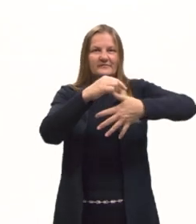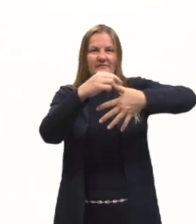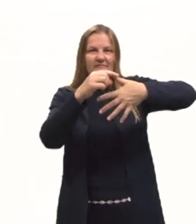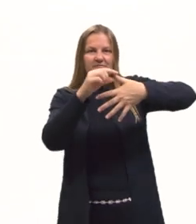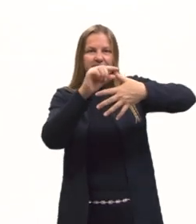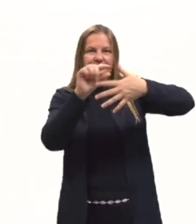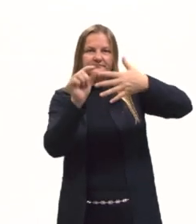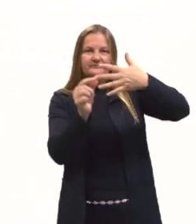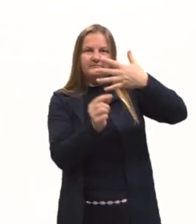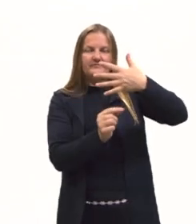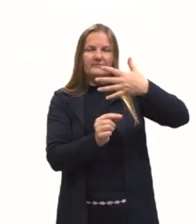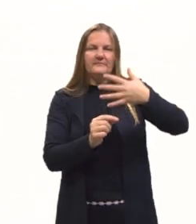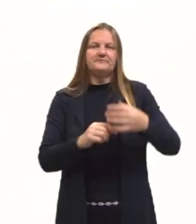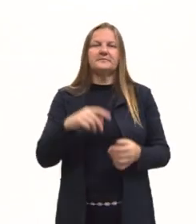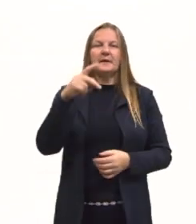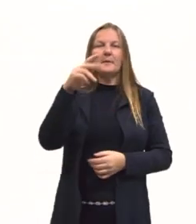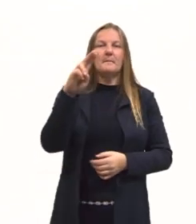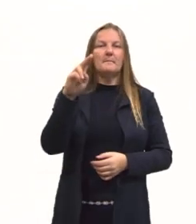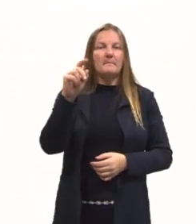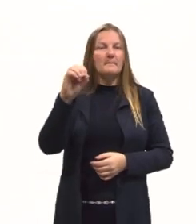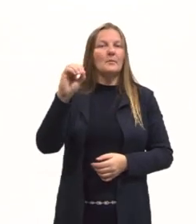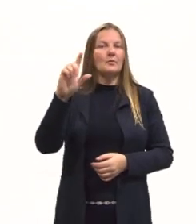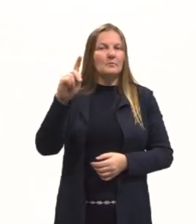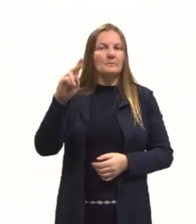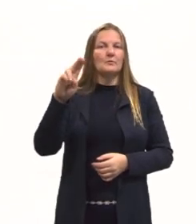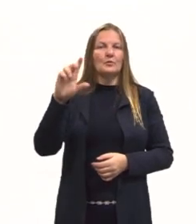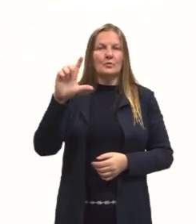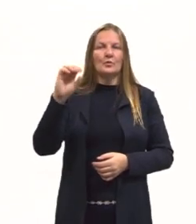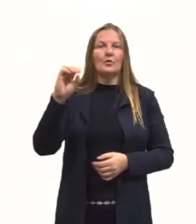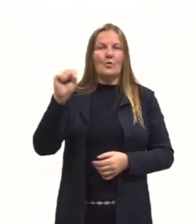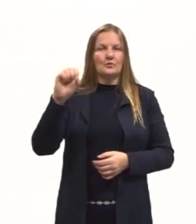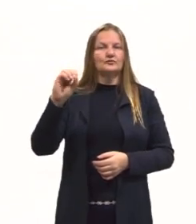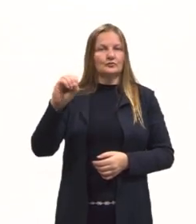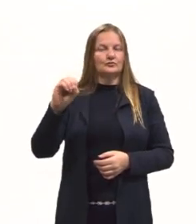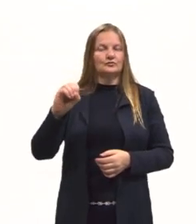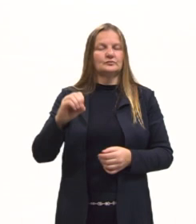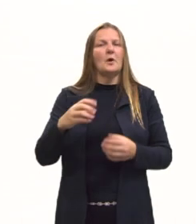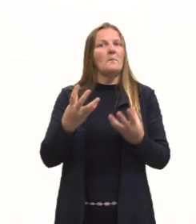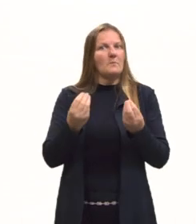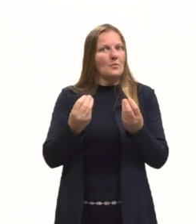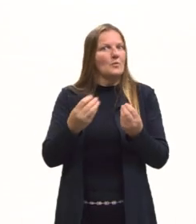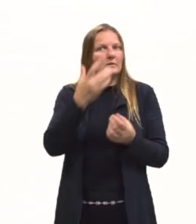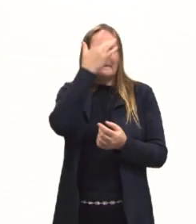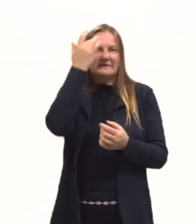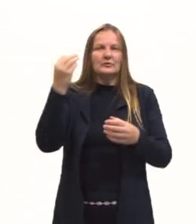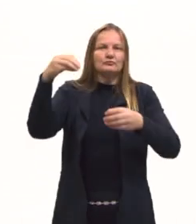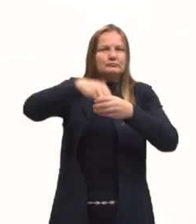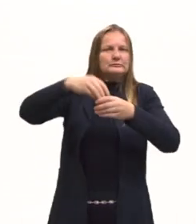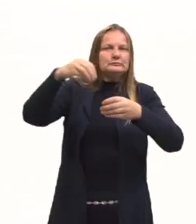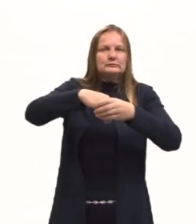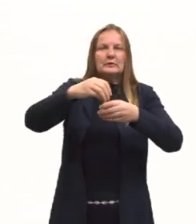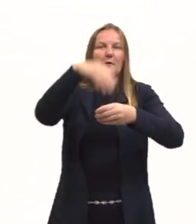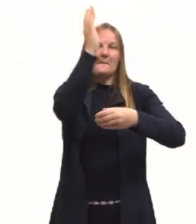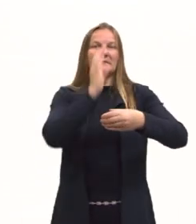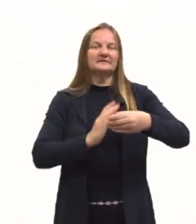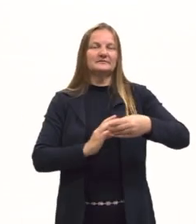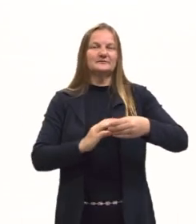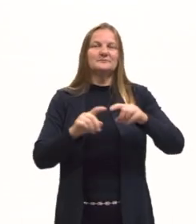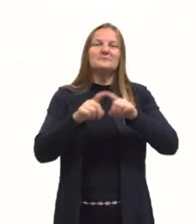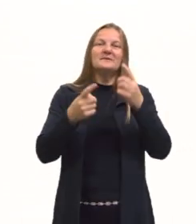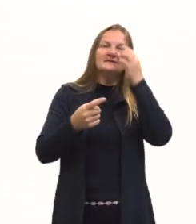essa está distribuído e populoso e se tem muita gente tô Brasil ele é populoso tem bastante pessoas